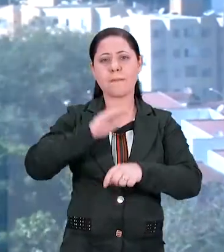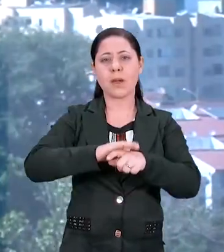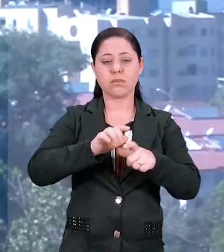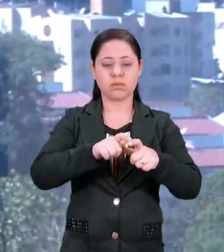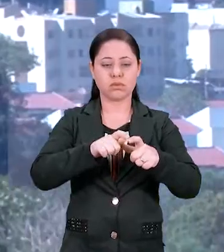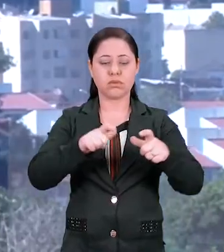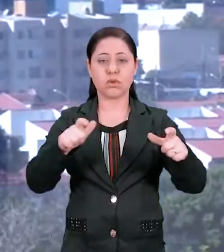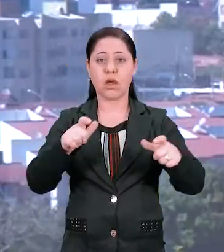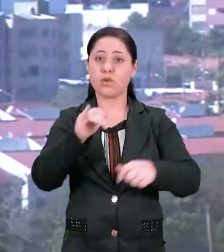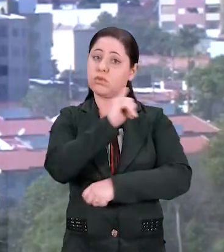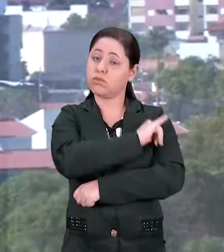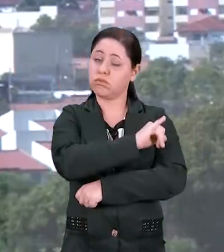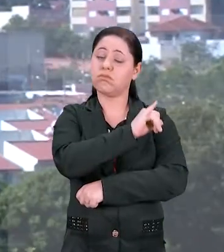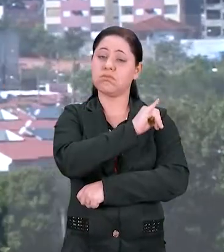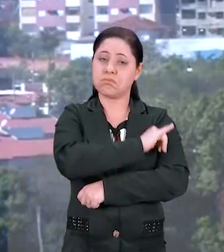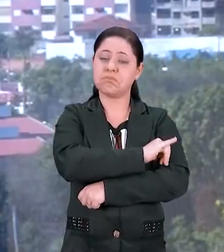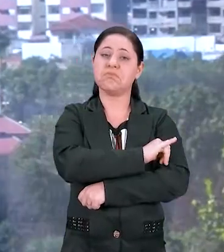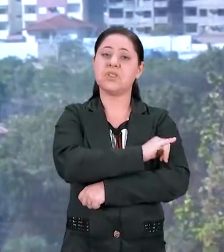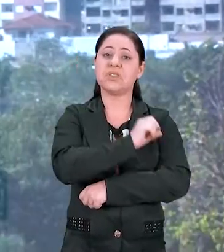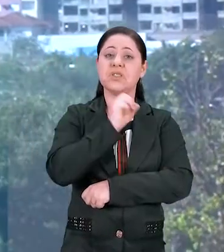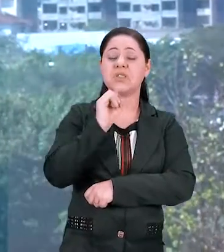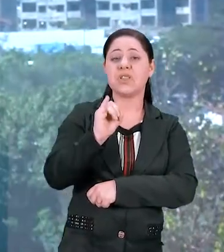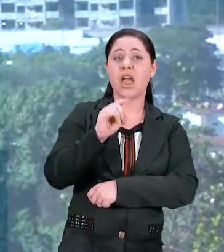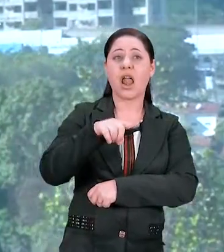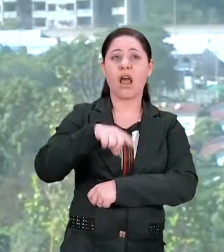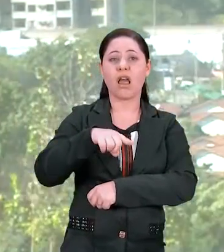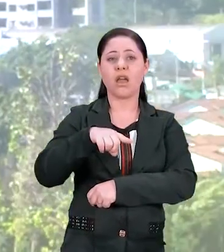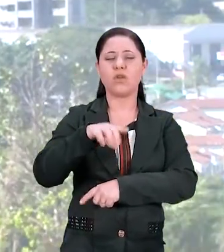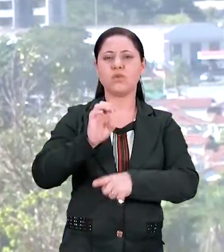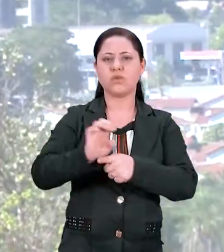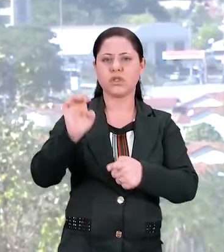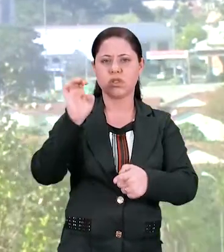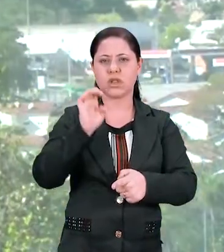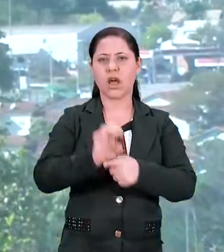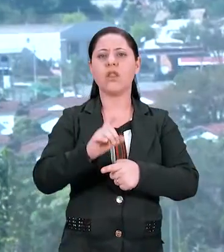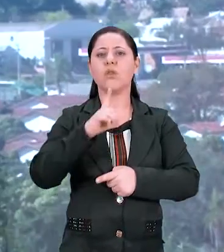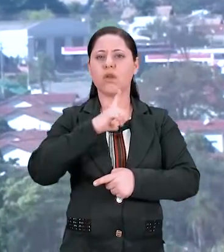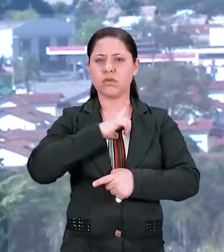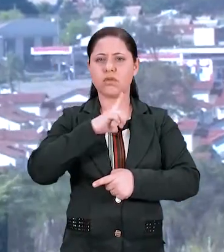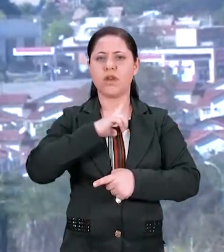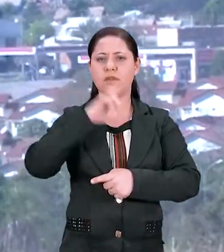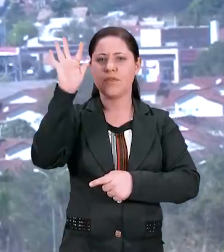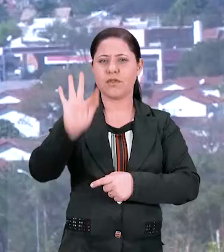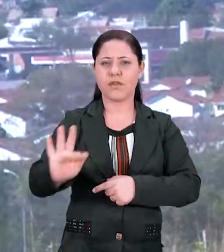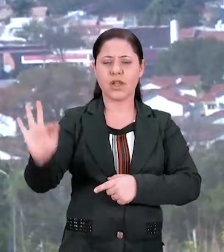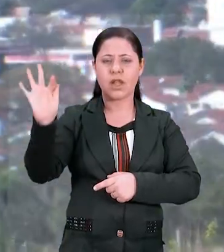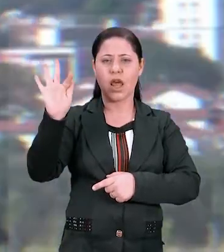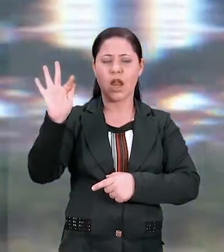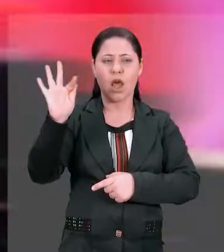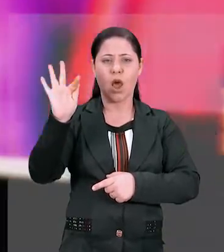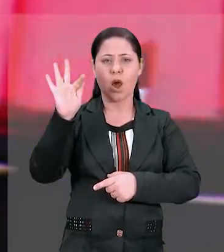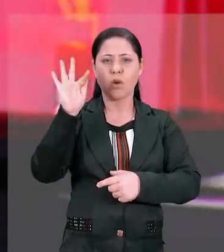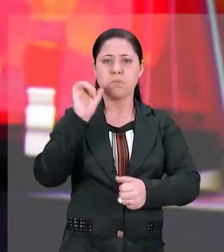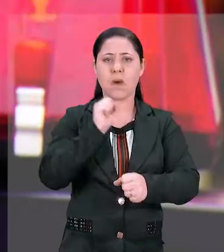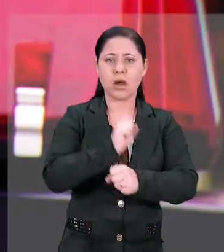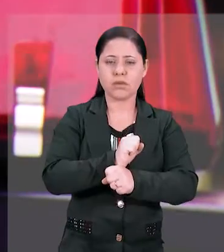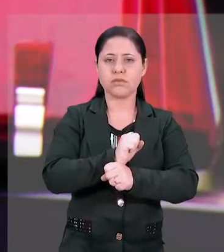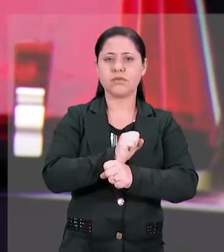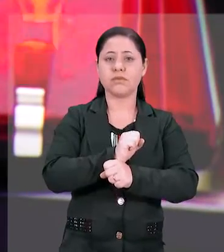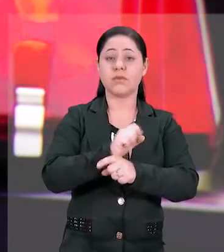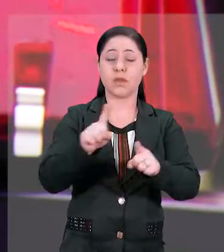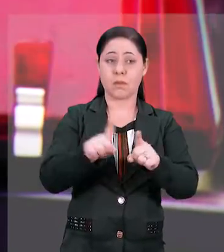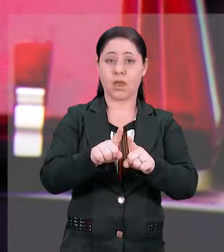superiores ao do Rio de Janeiro, mesmo quando este estado esteve sob intervenção federal em 2018.